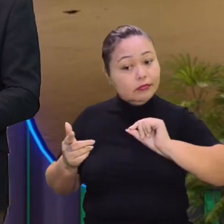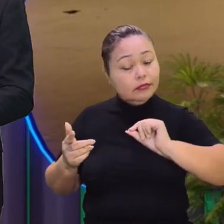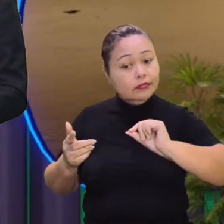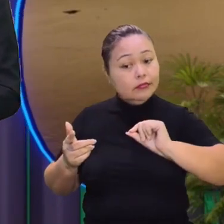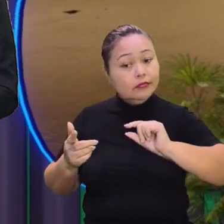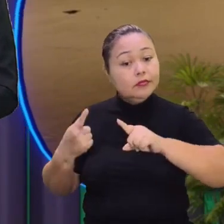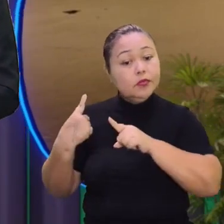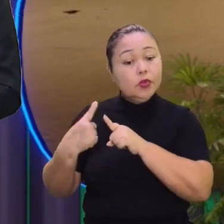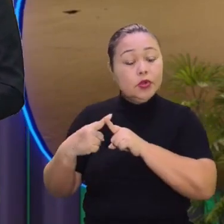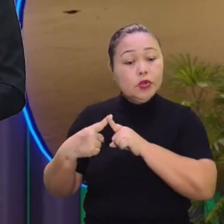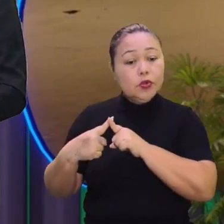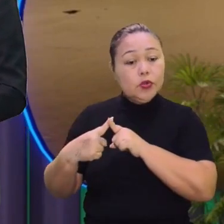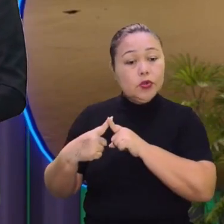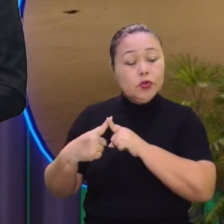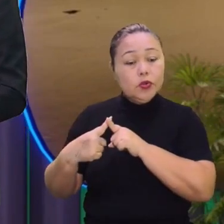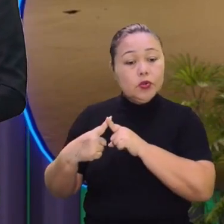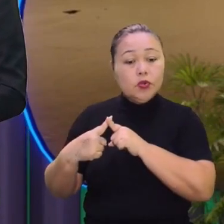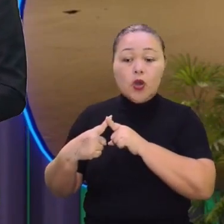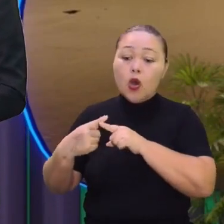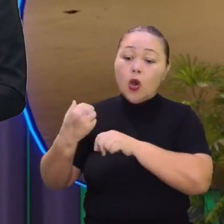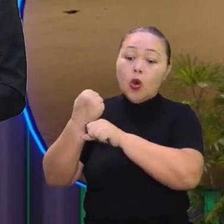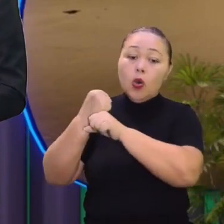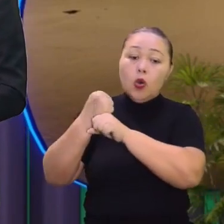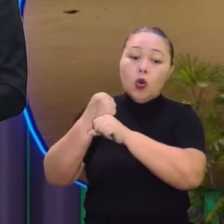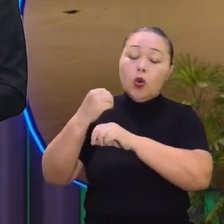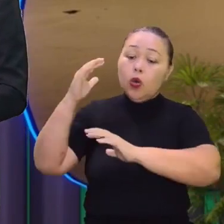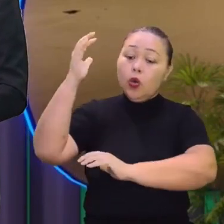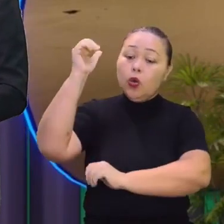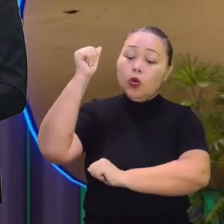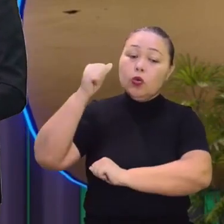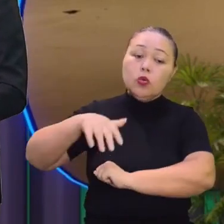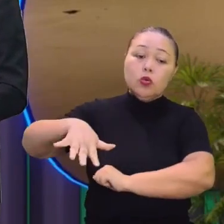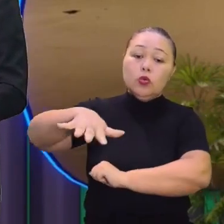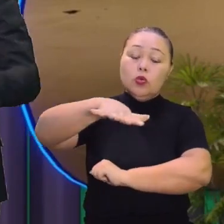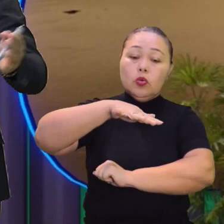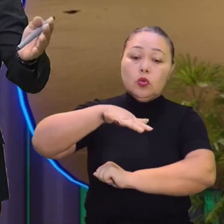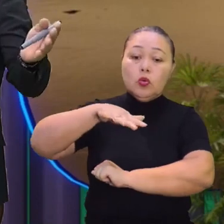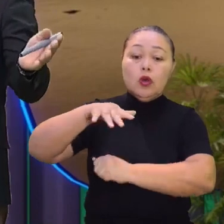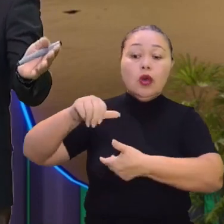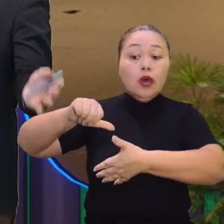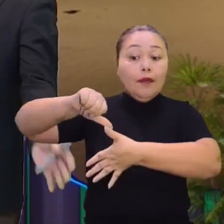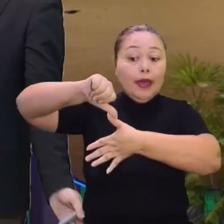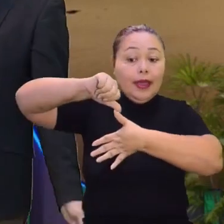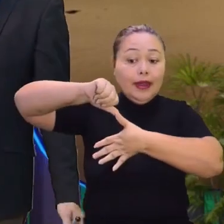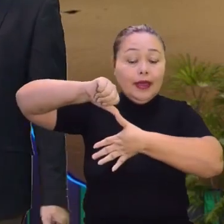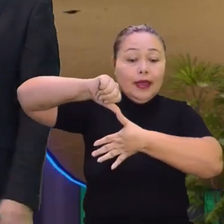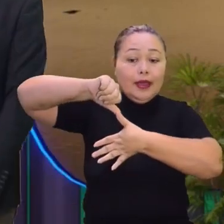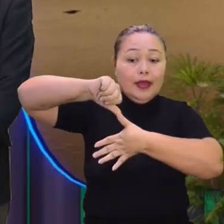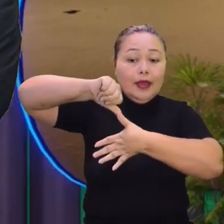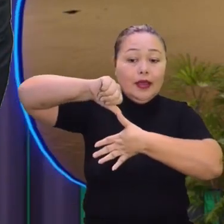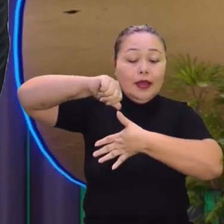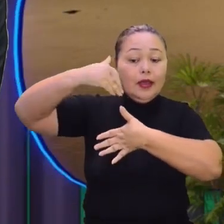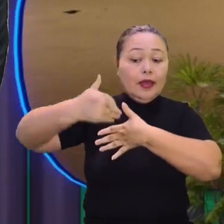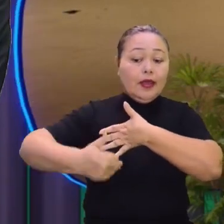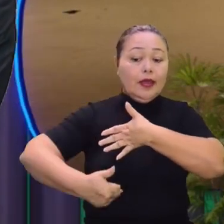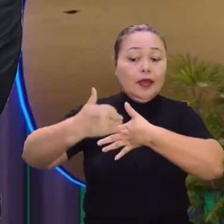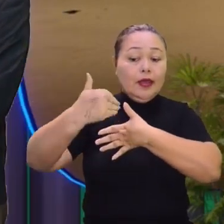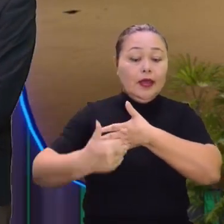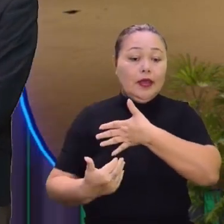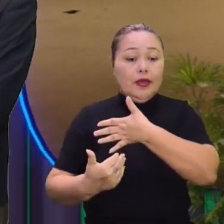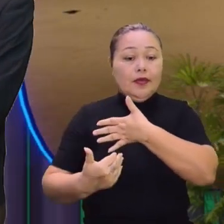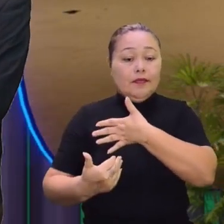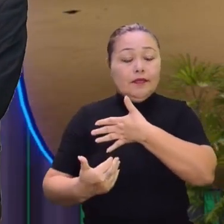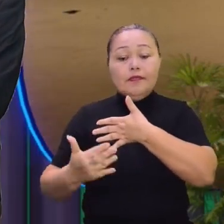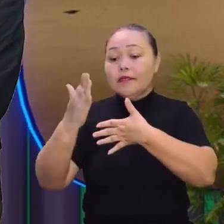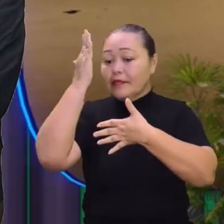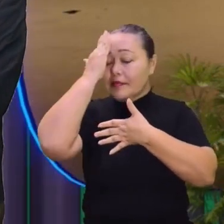Exatamente. Porque a Espanha tinha a maior parte da América, né? Do Sul. E aí, no caso,